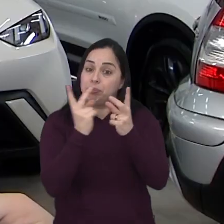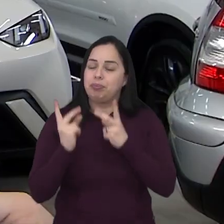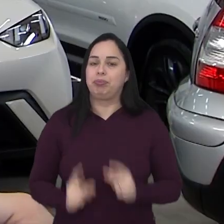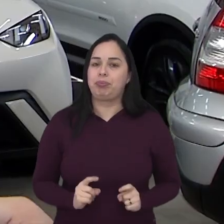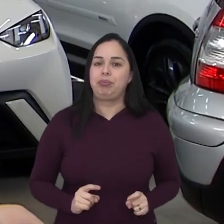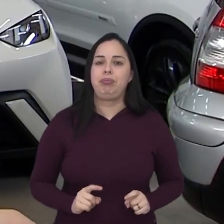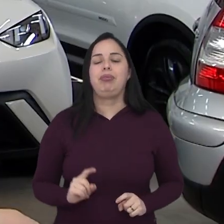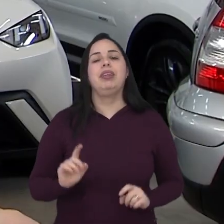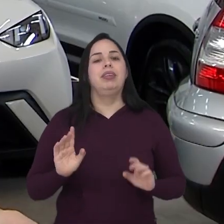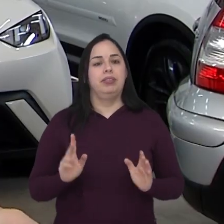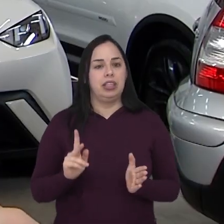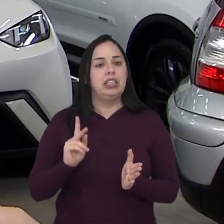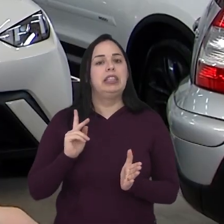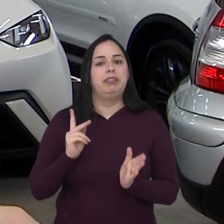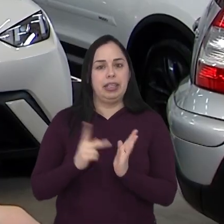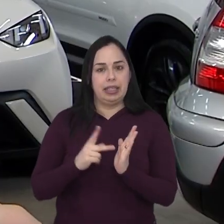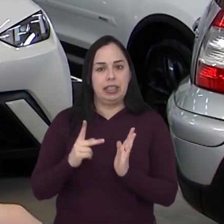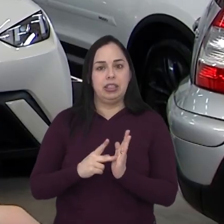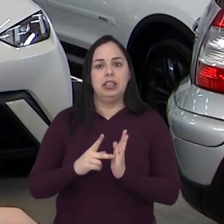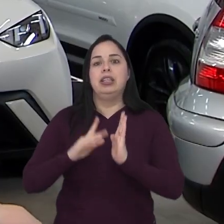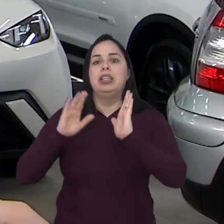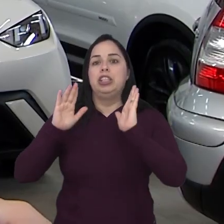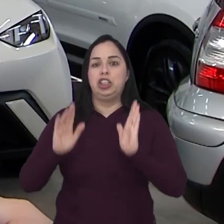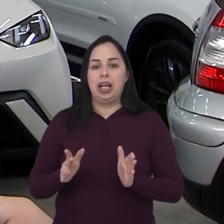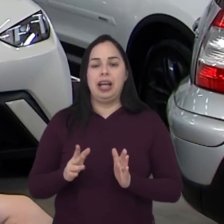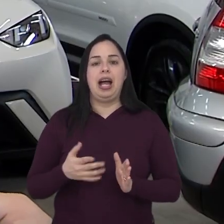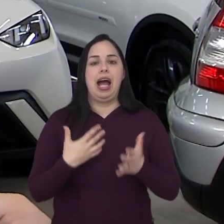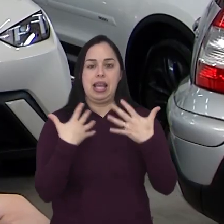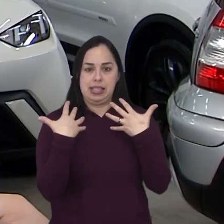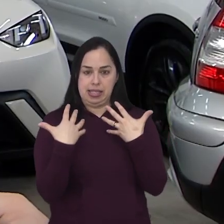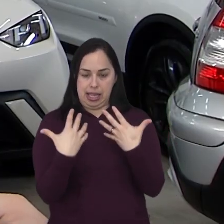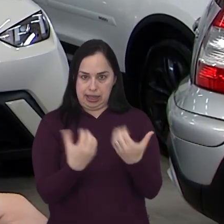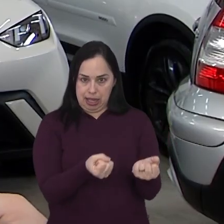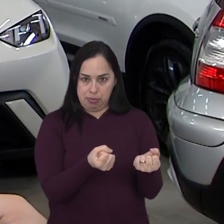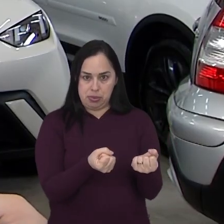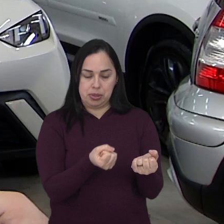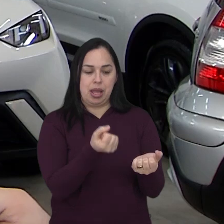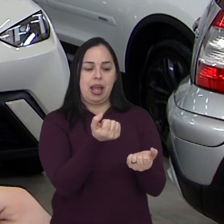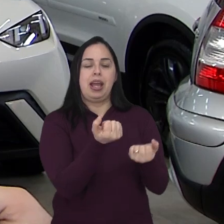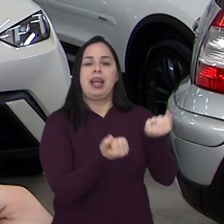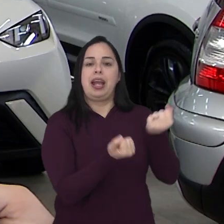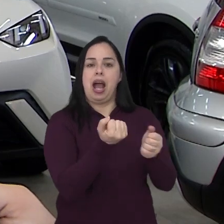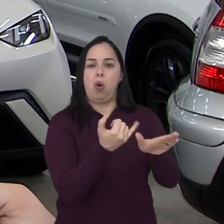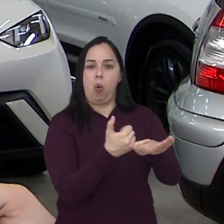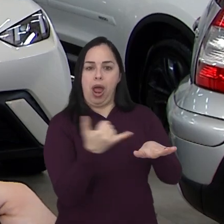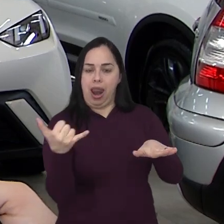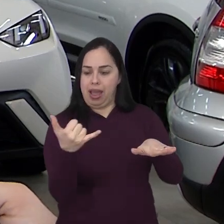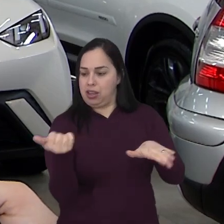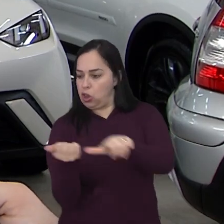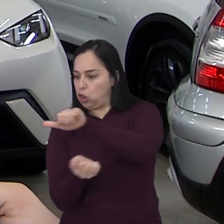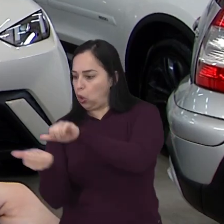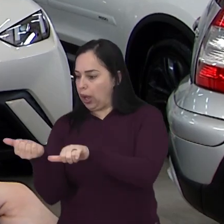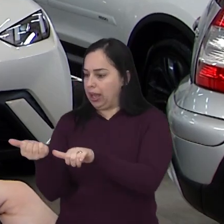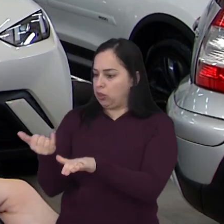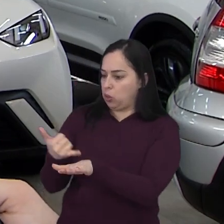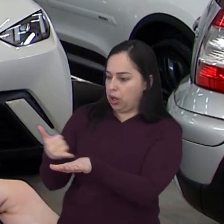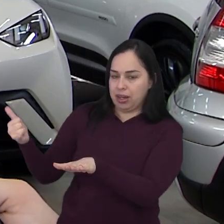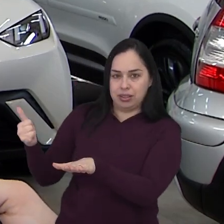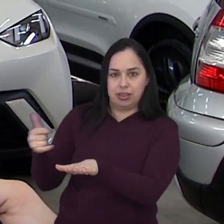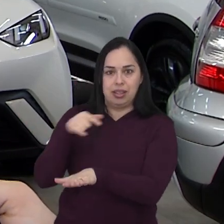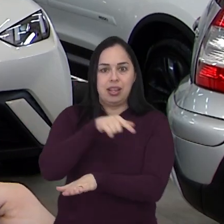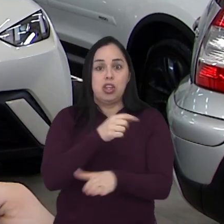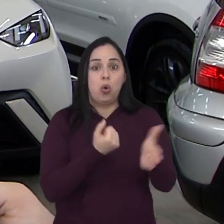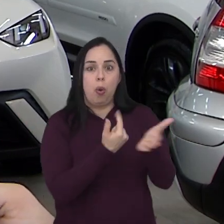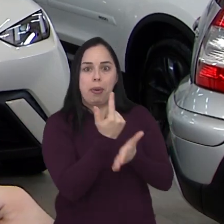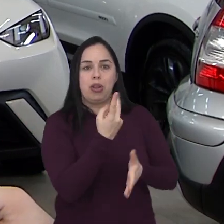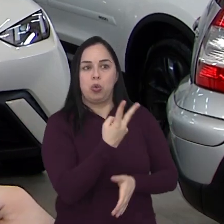146%. Inclusive, nós estamos já pegando carros elétricos na troca de novos elétricos, né? Tem pessoas que comprou carros elétricos com a gente